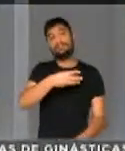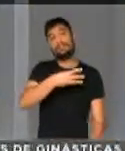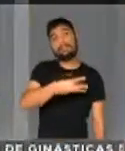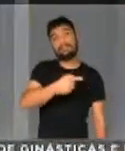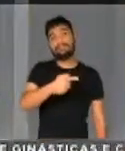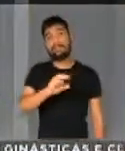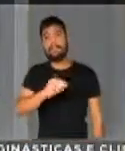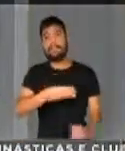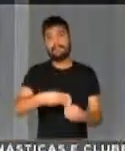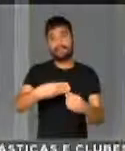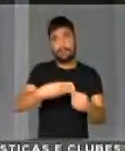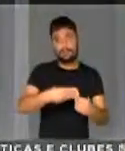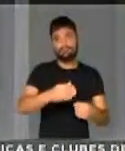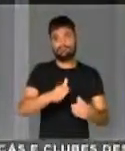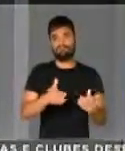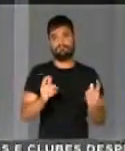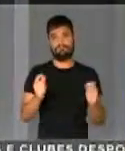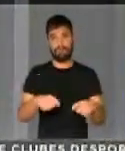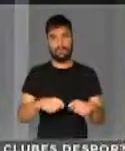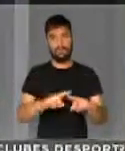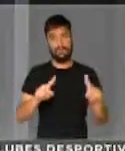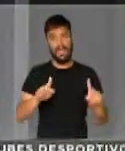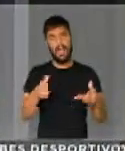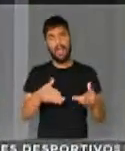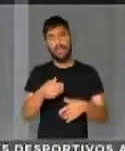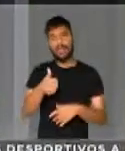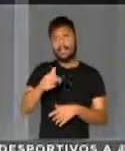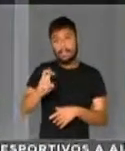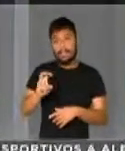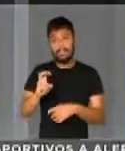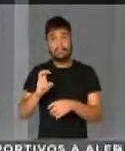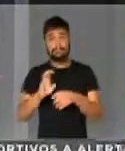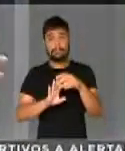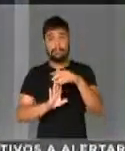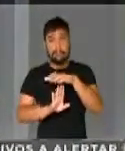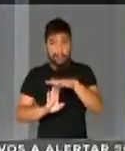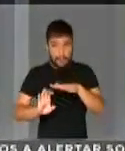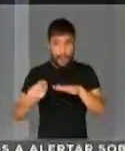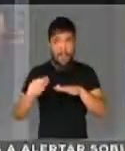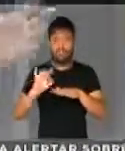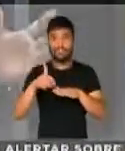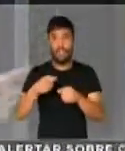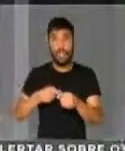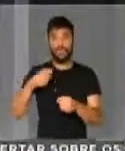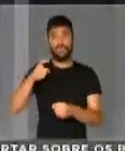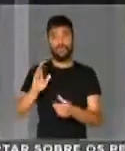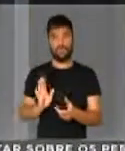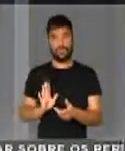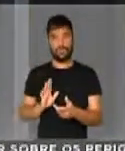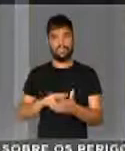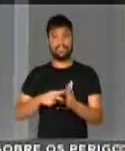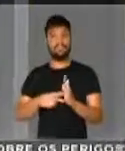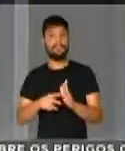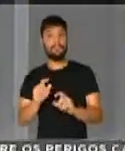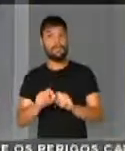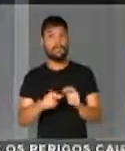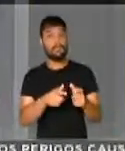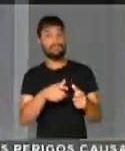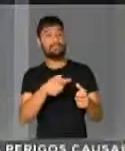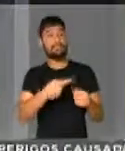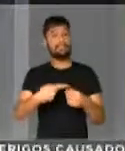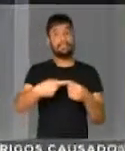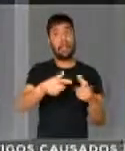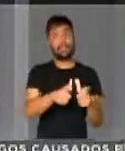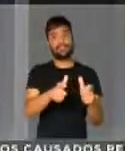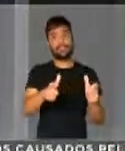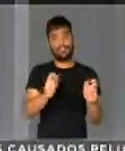deficitários. Hoje, salvo engano, entre 15 sistemas dão lucro, ou seja, as maiores cidades. Se essa